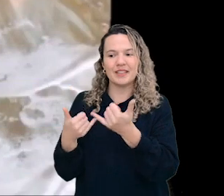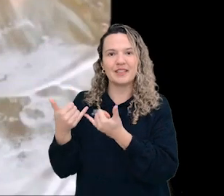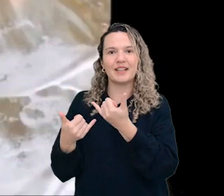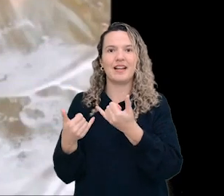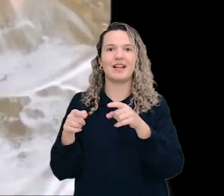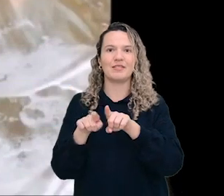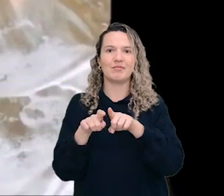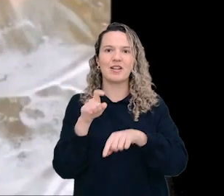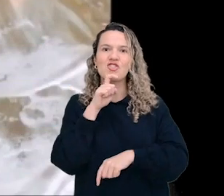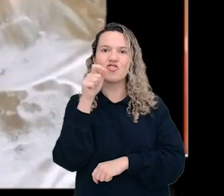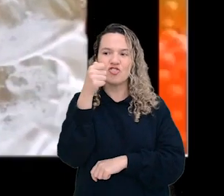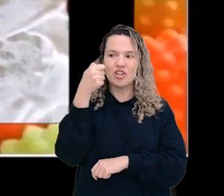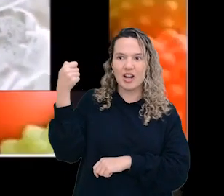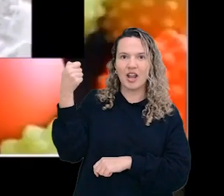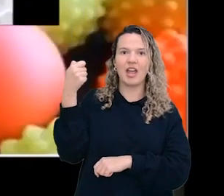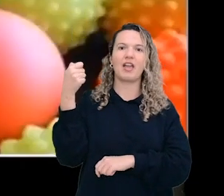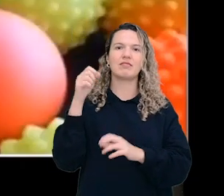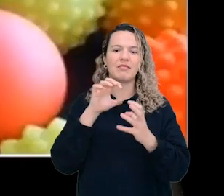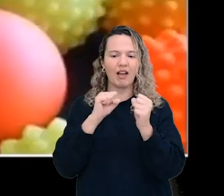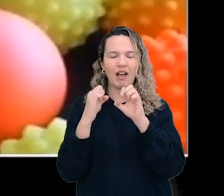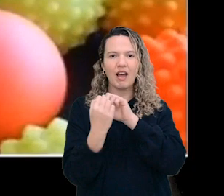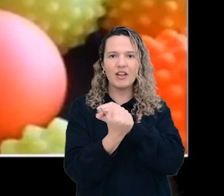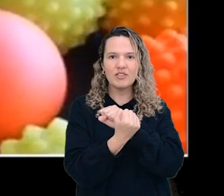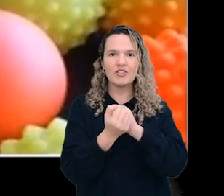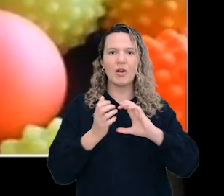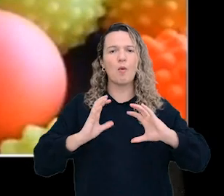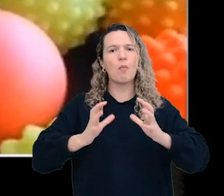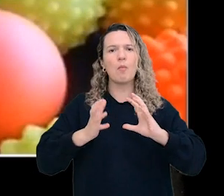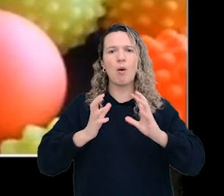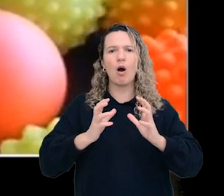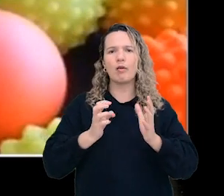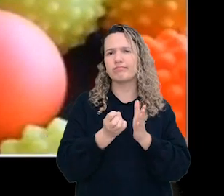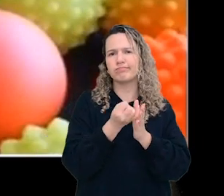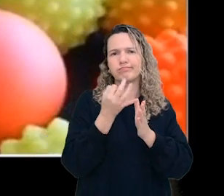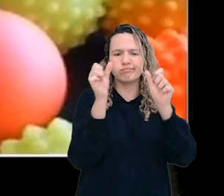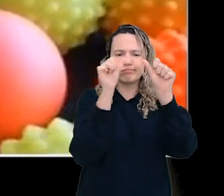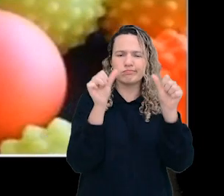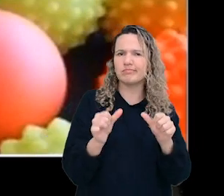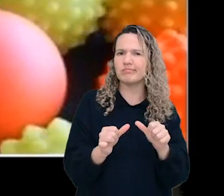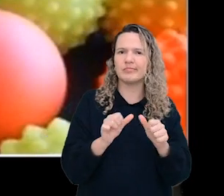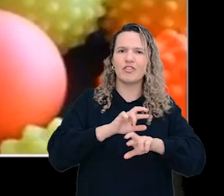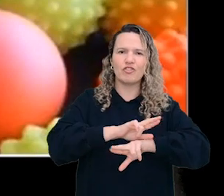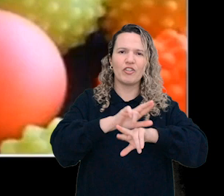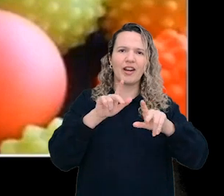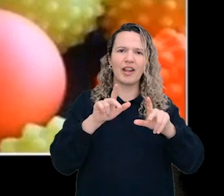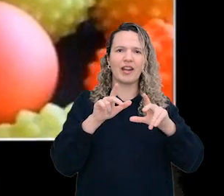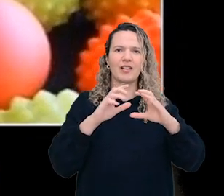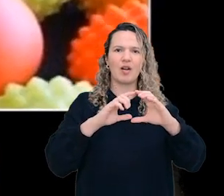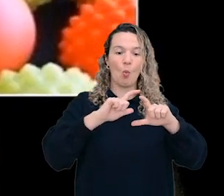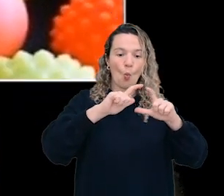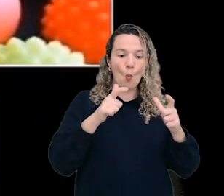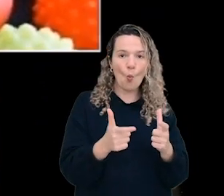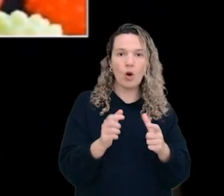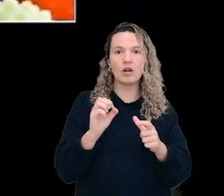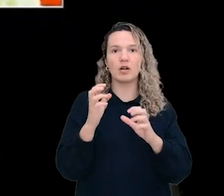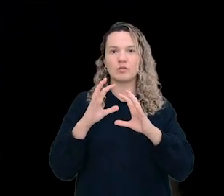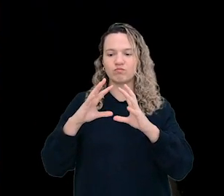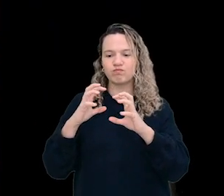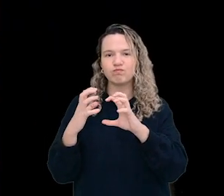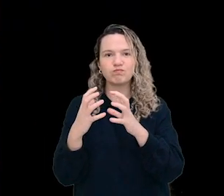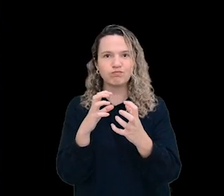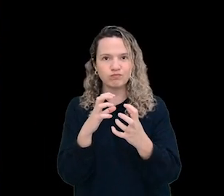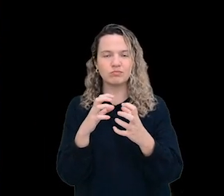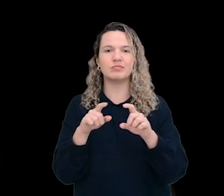água, gelo, espuma, argila, bolas de diferentes tamanhos, lisas ou enrugadas, bichinhos